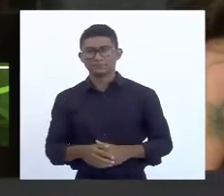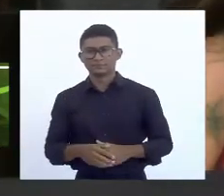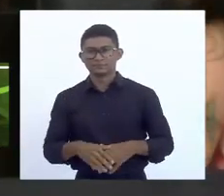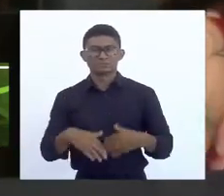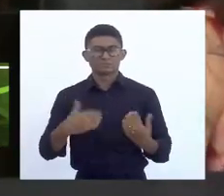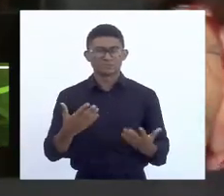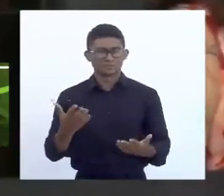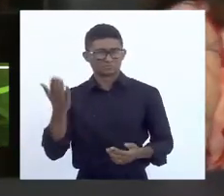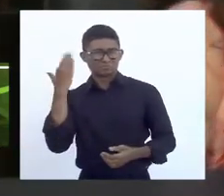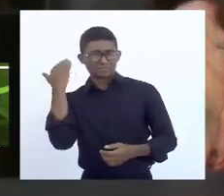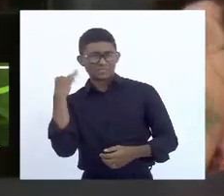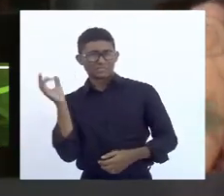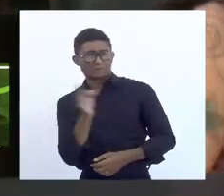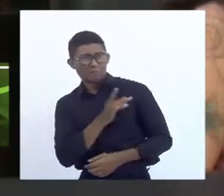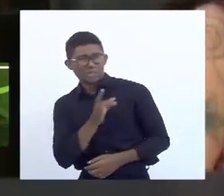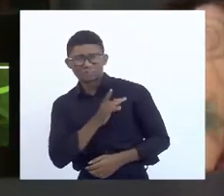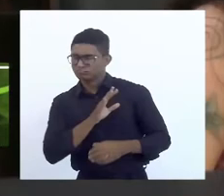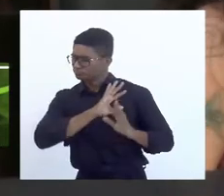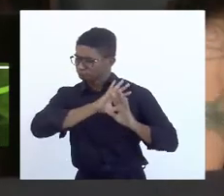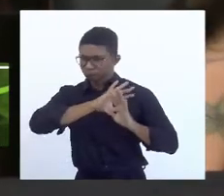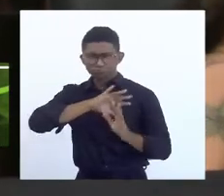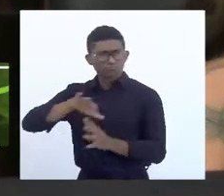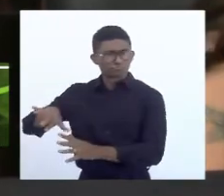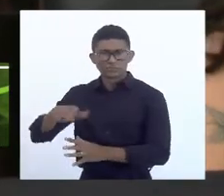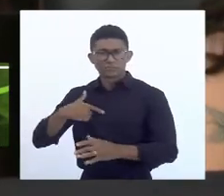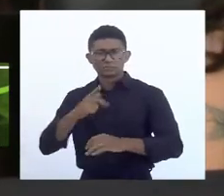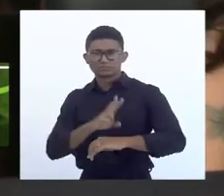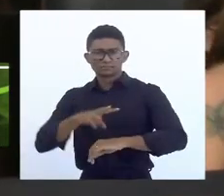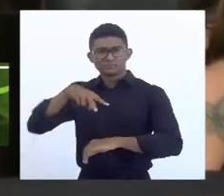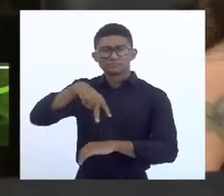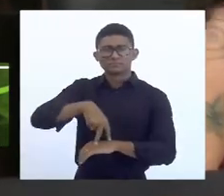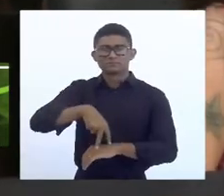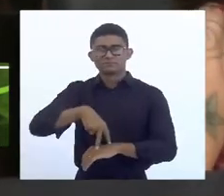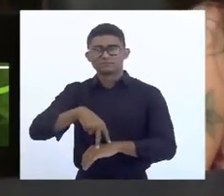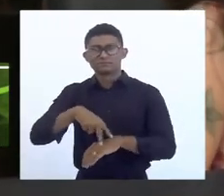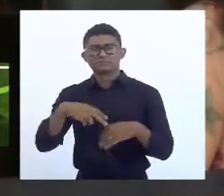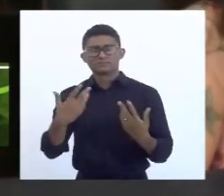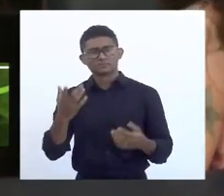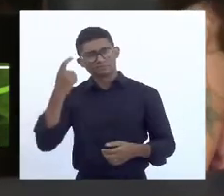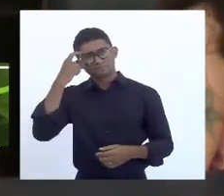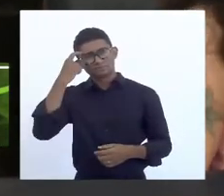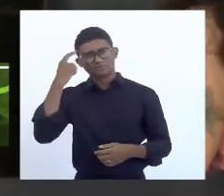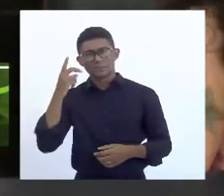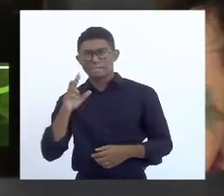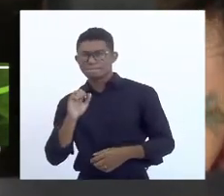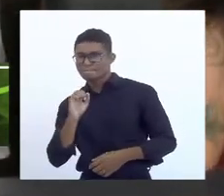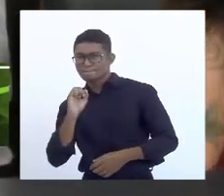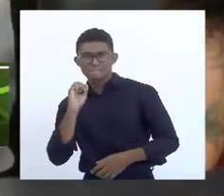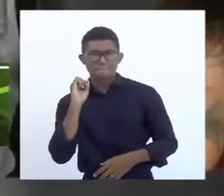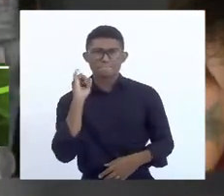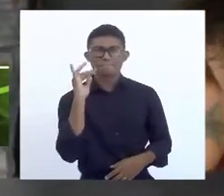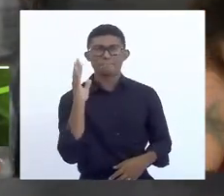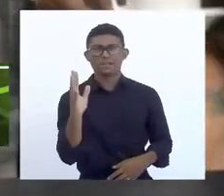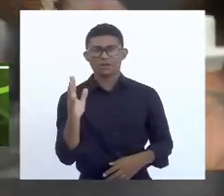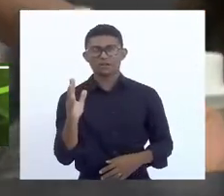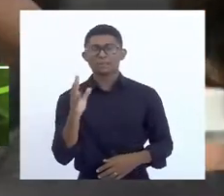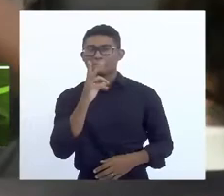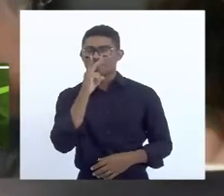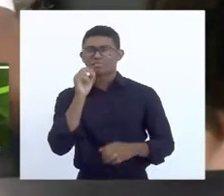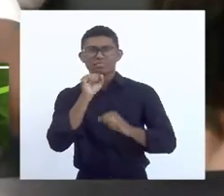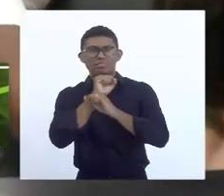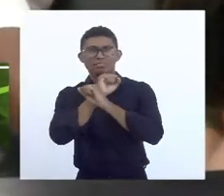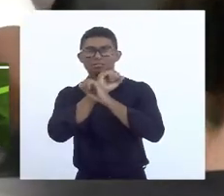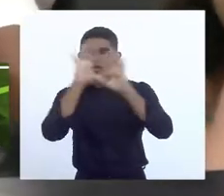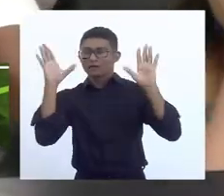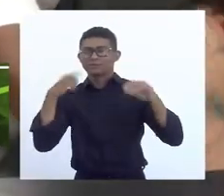de terror e medo, eu me levanto. Em uma madrugada que é maravilhosamente clara,